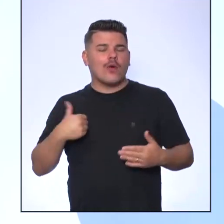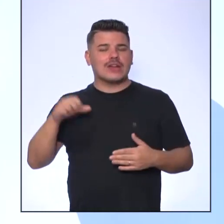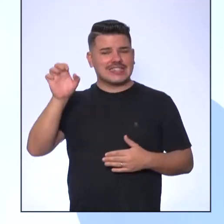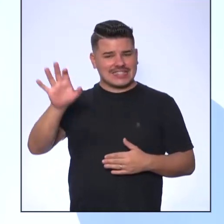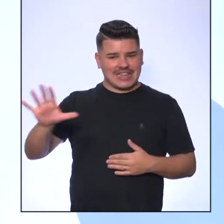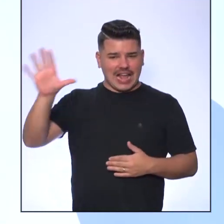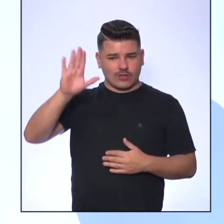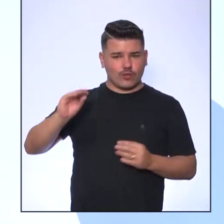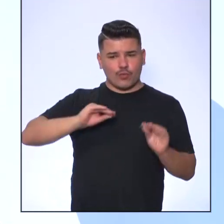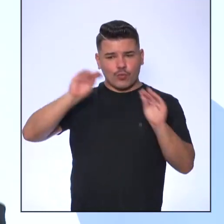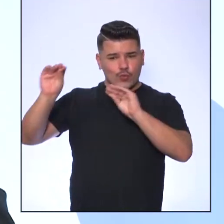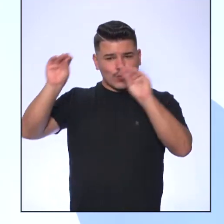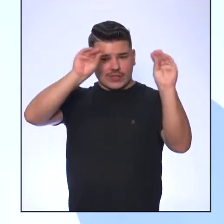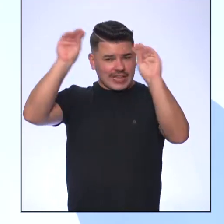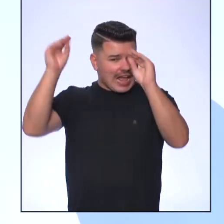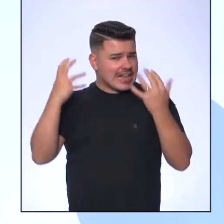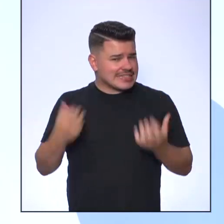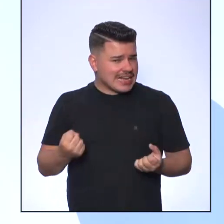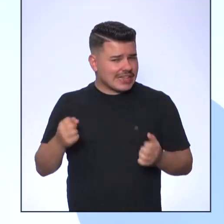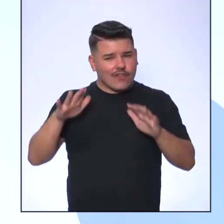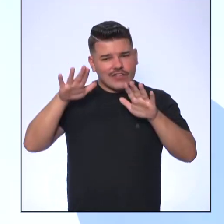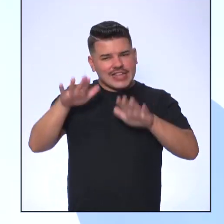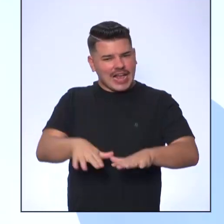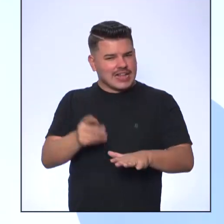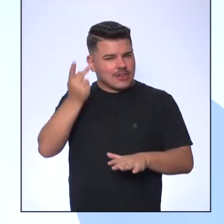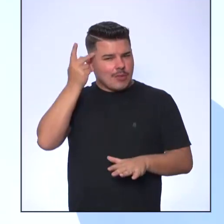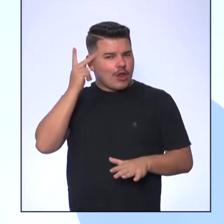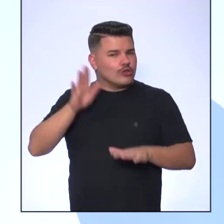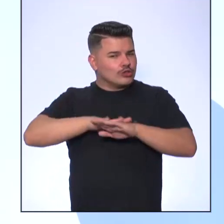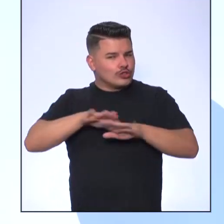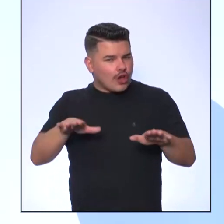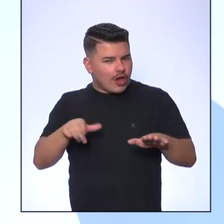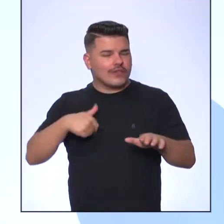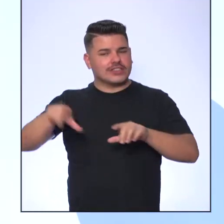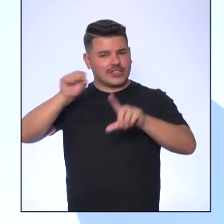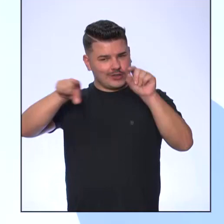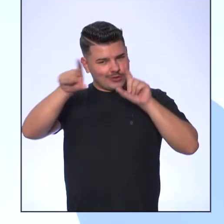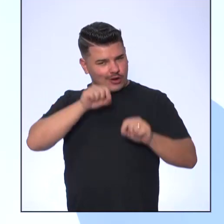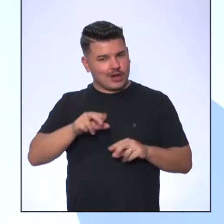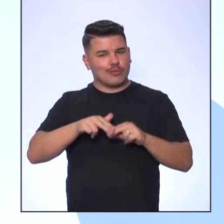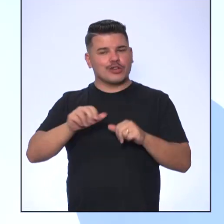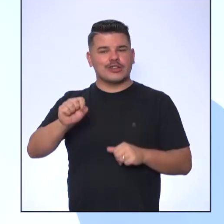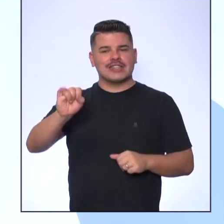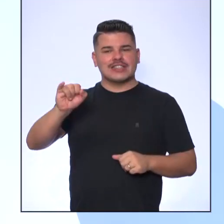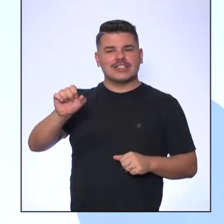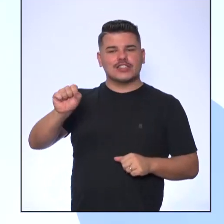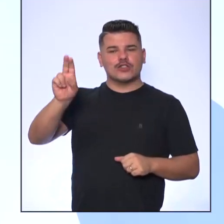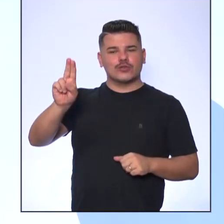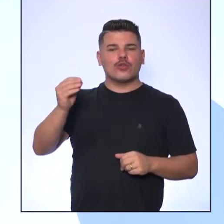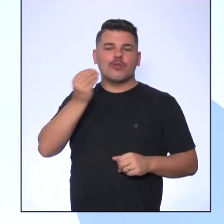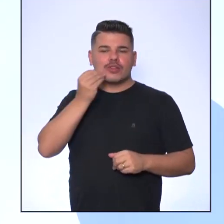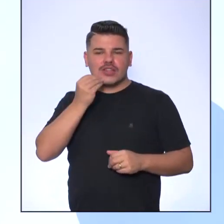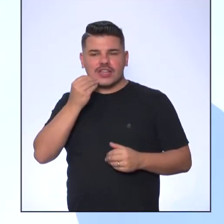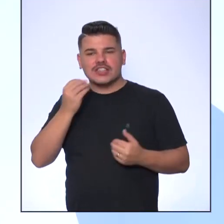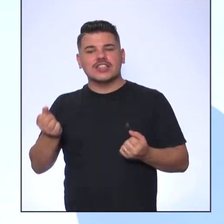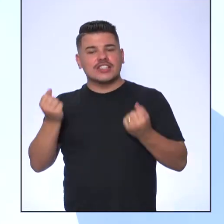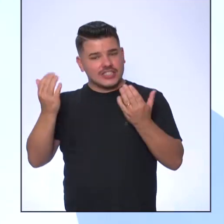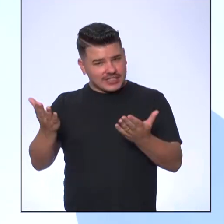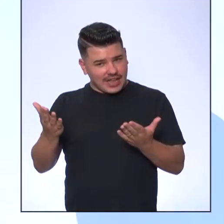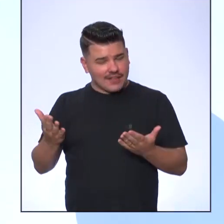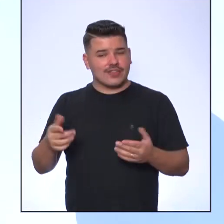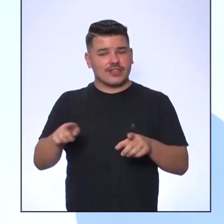se você prefere ficar só aqui, você vai poder fazer essa escolha. Então o SISU ele vai te dar esta possibilidade. Aí nós